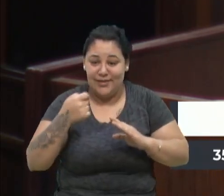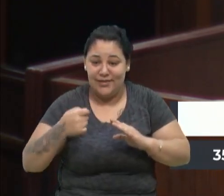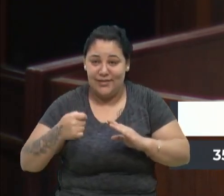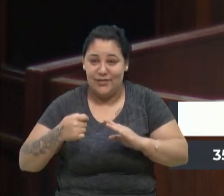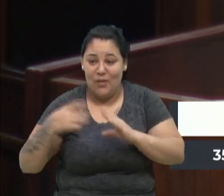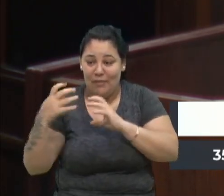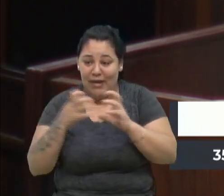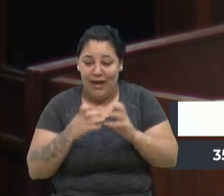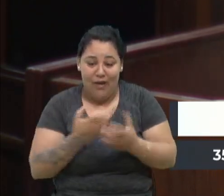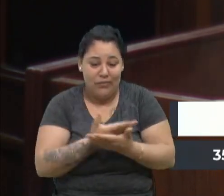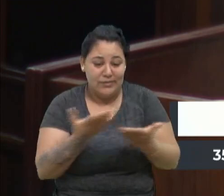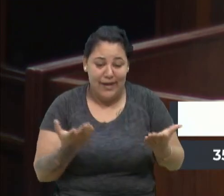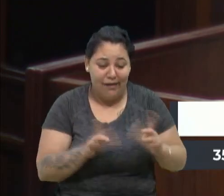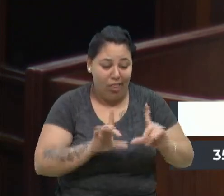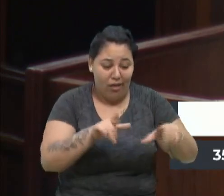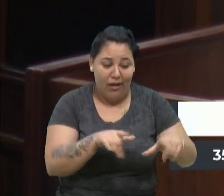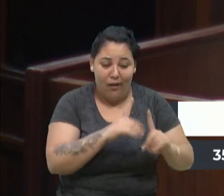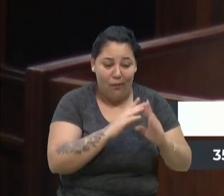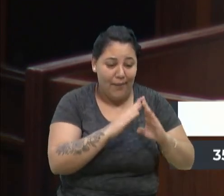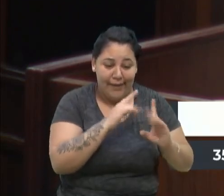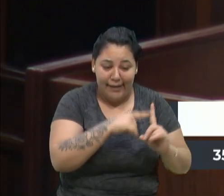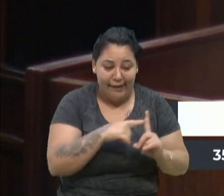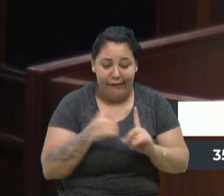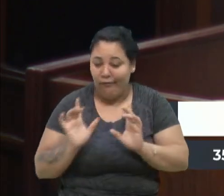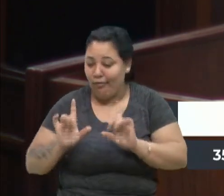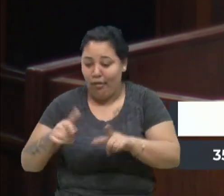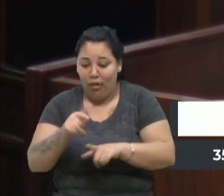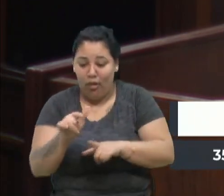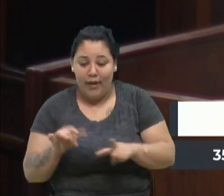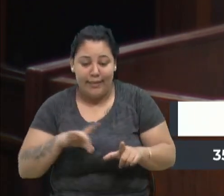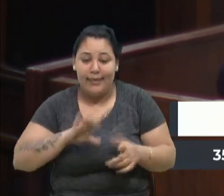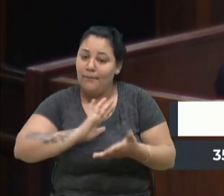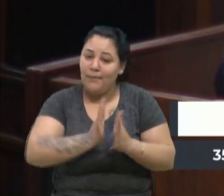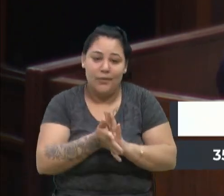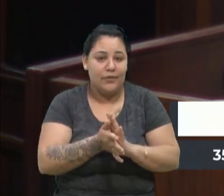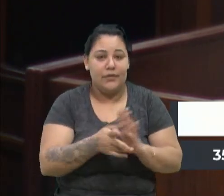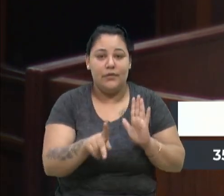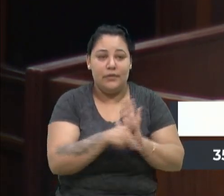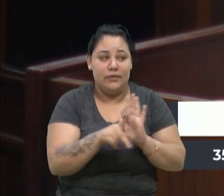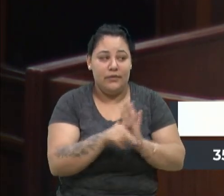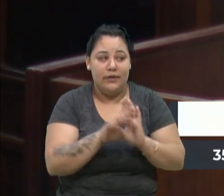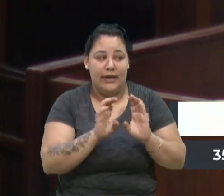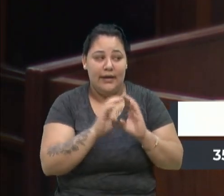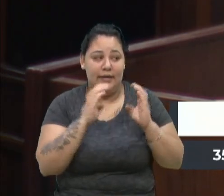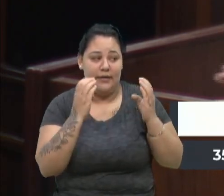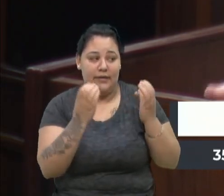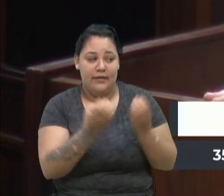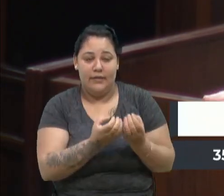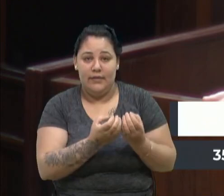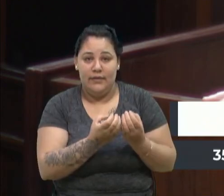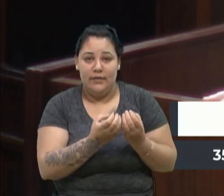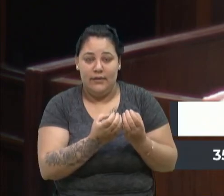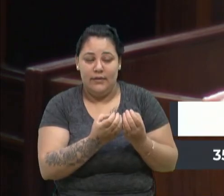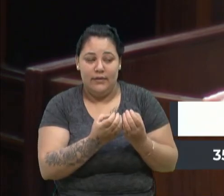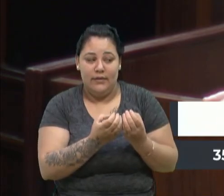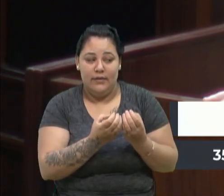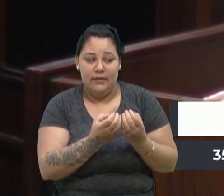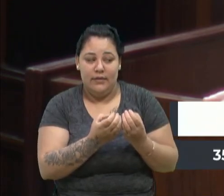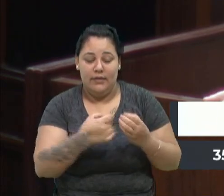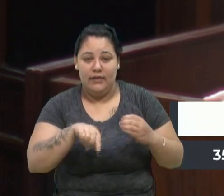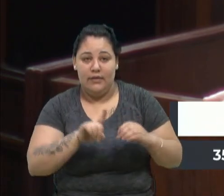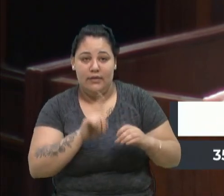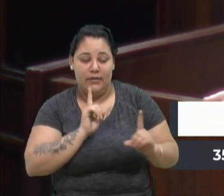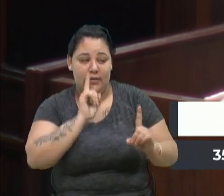salão de igreja, em outro lugar, e tem um preconceito da própria comunidade. Então, o objetivo é transformar esse